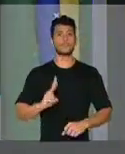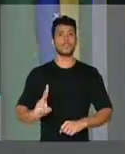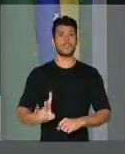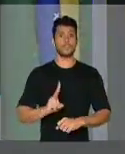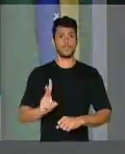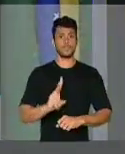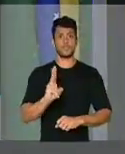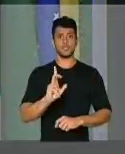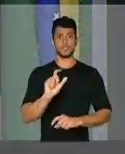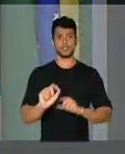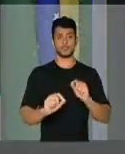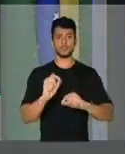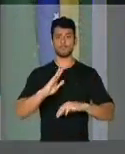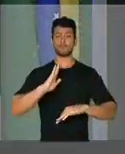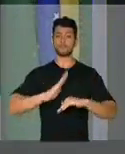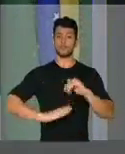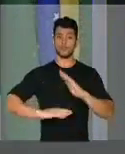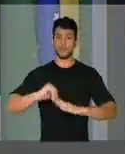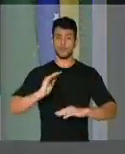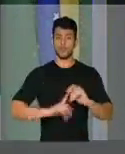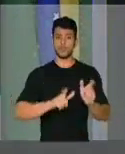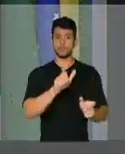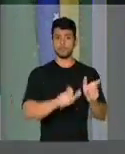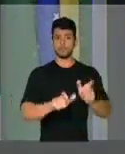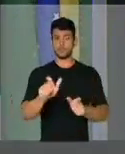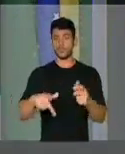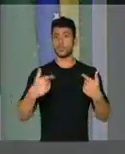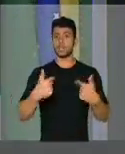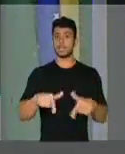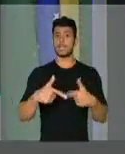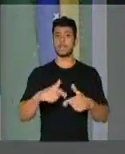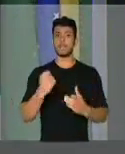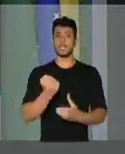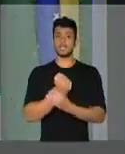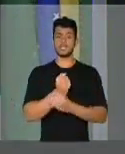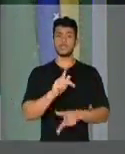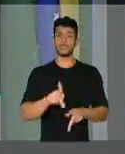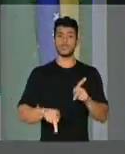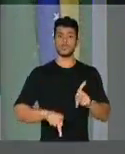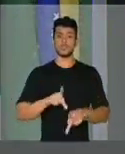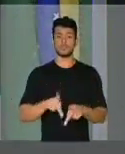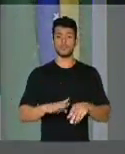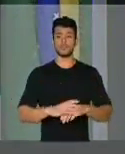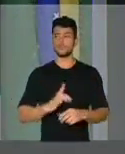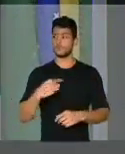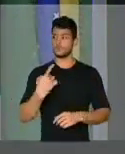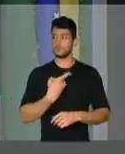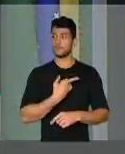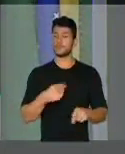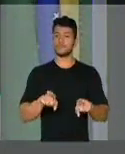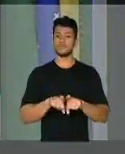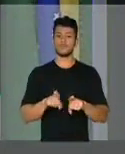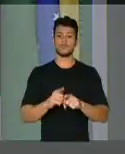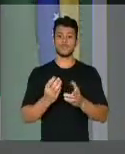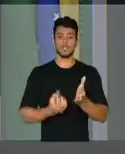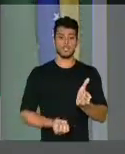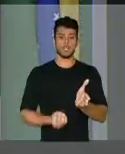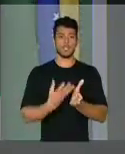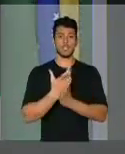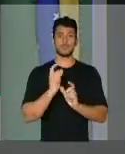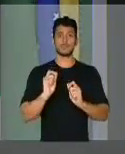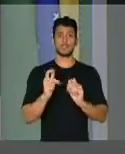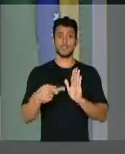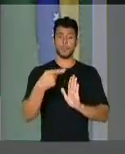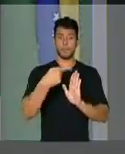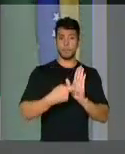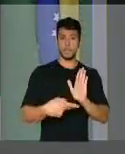valorizando os profissionais da área de segurança pública. Estamos também criando o Plano Nacional